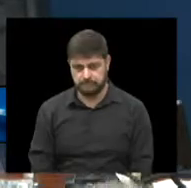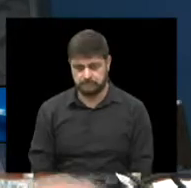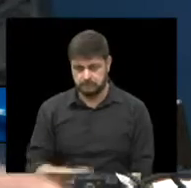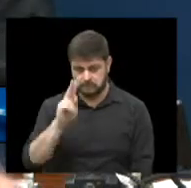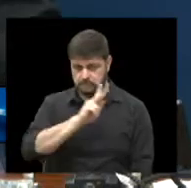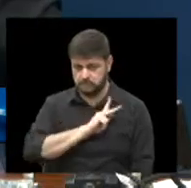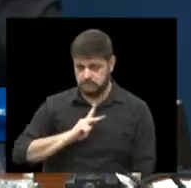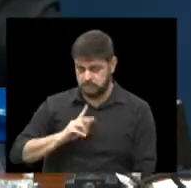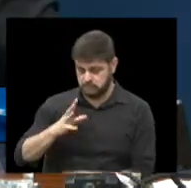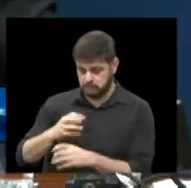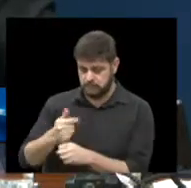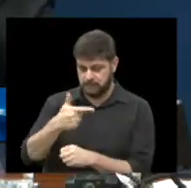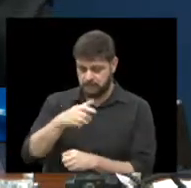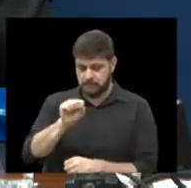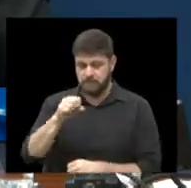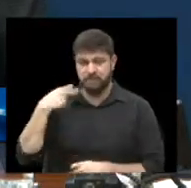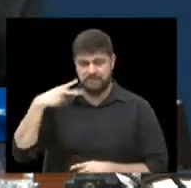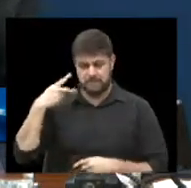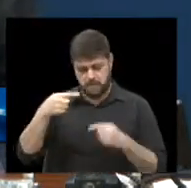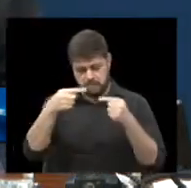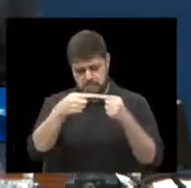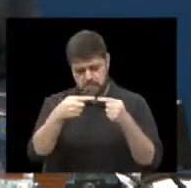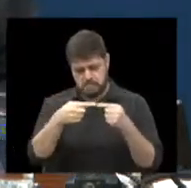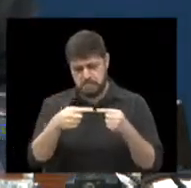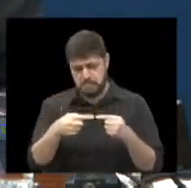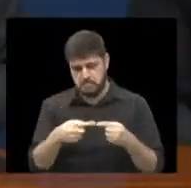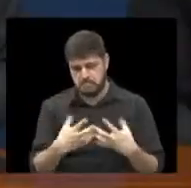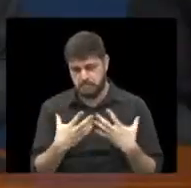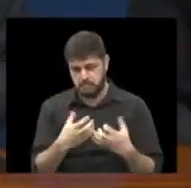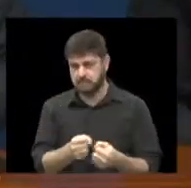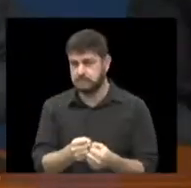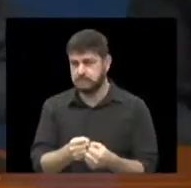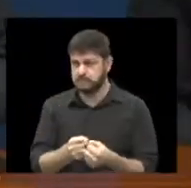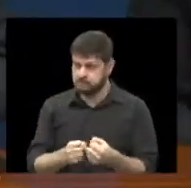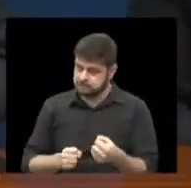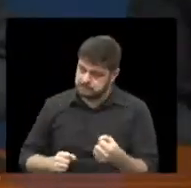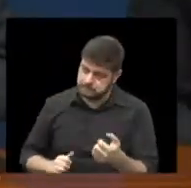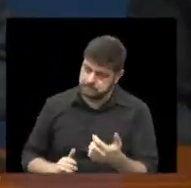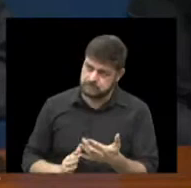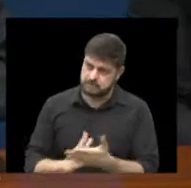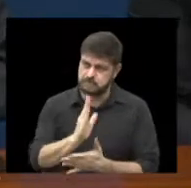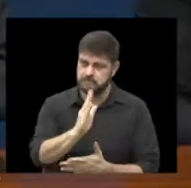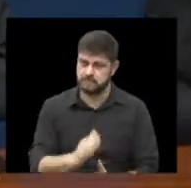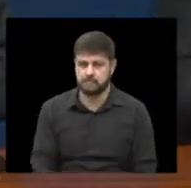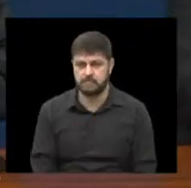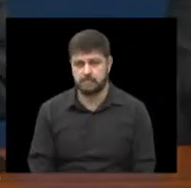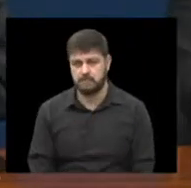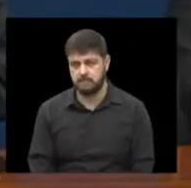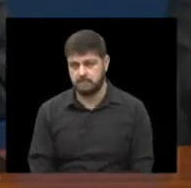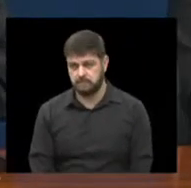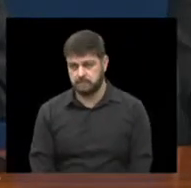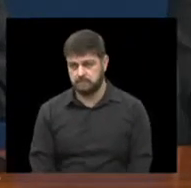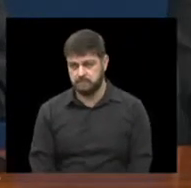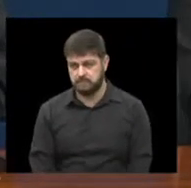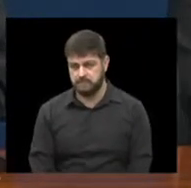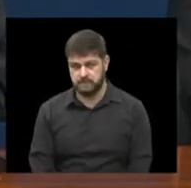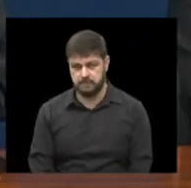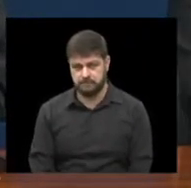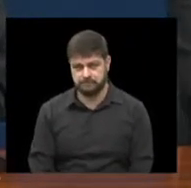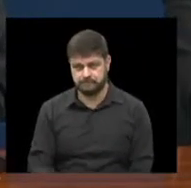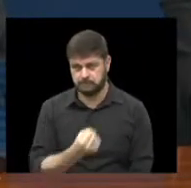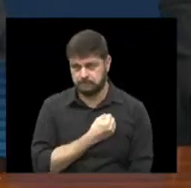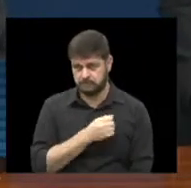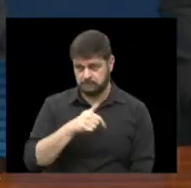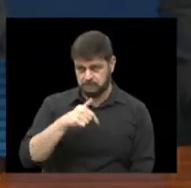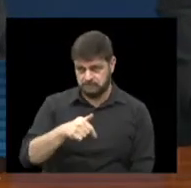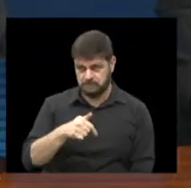Senhor presidente, 28 vereadores votaram favoráveis ao projeto. 28. Com 28 votos favoráveis, a matéria está aprovada. Item